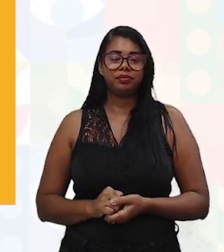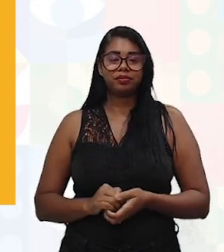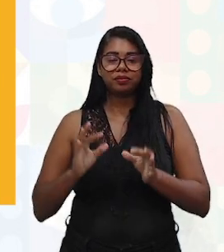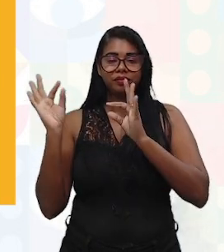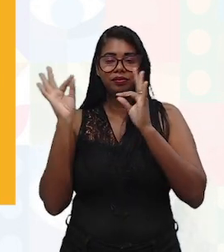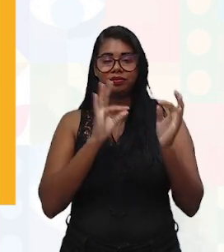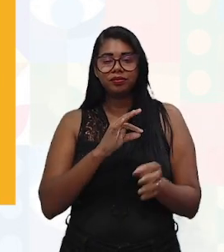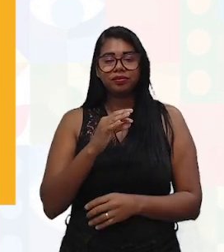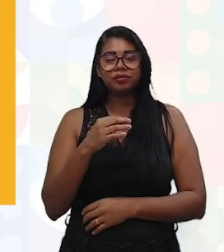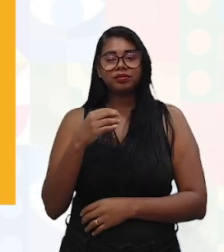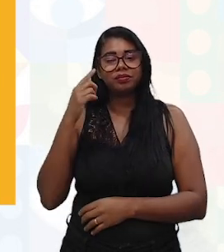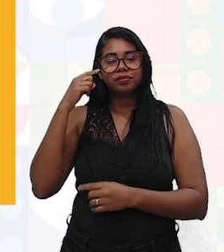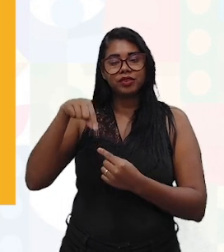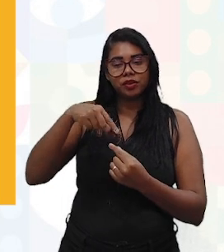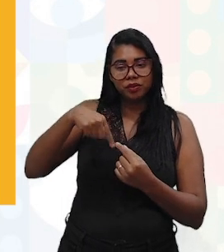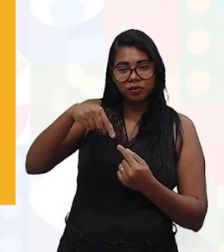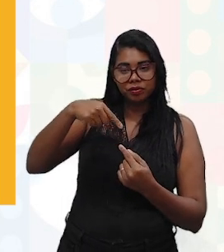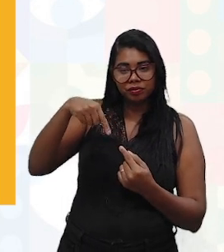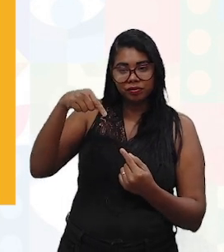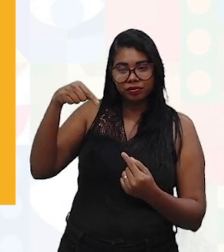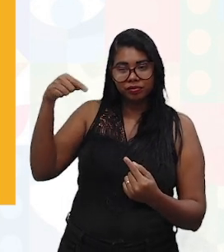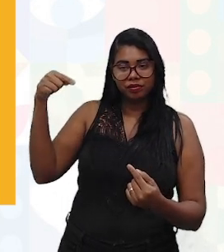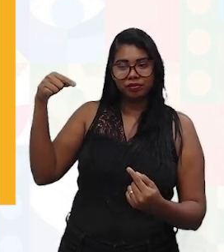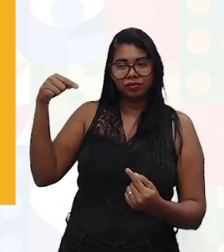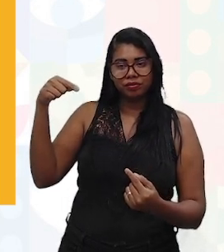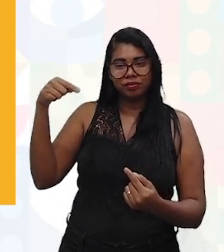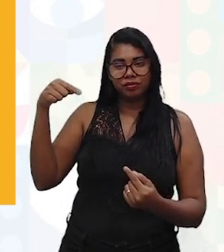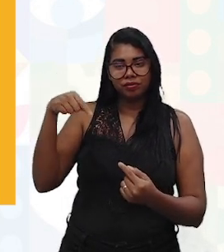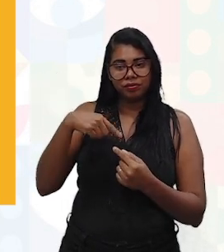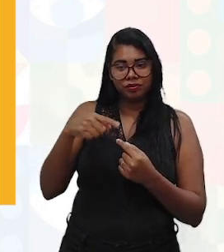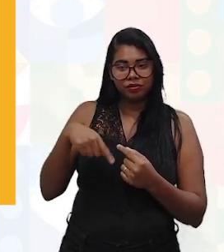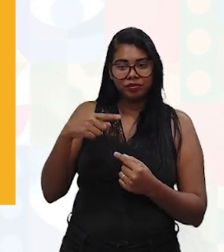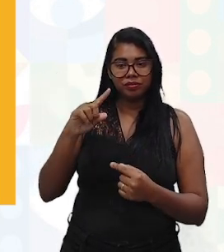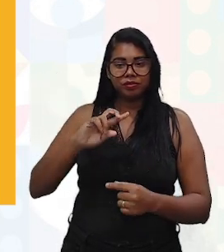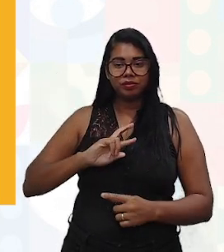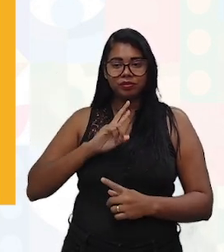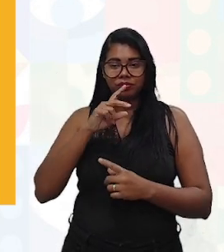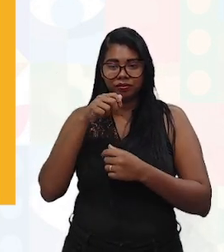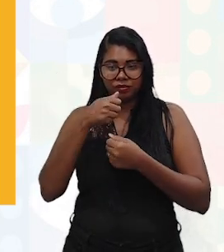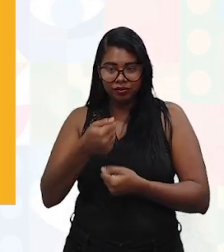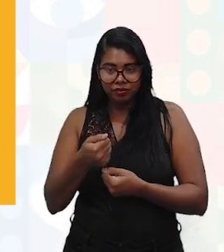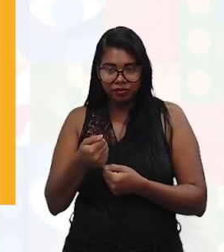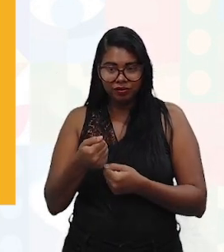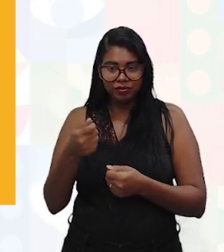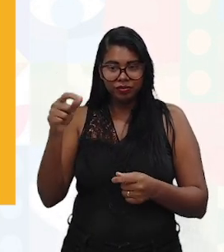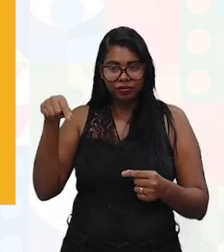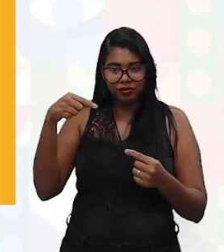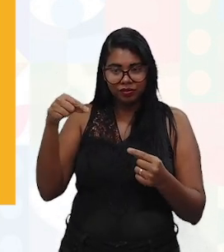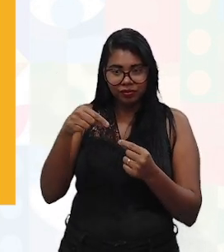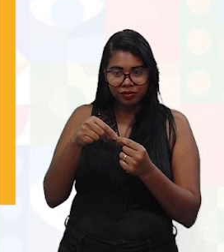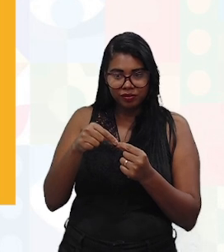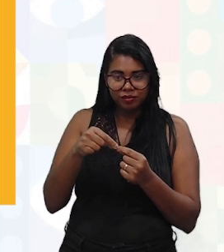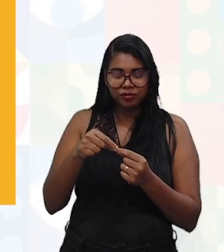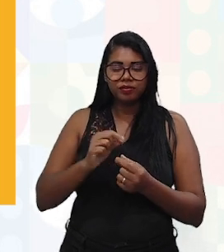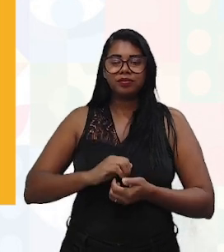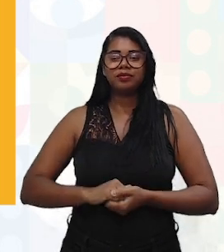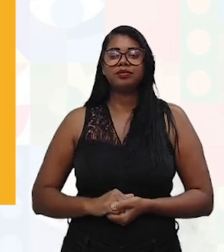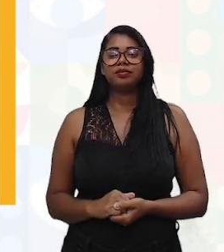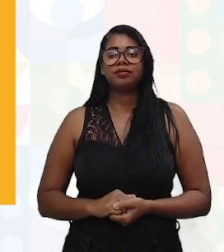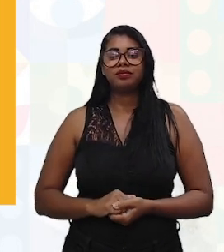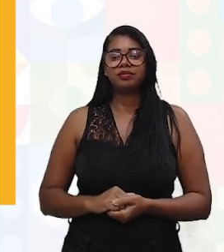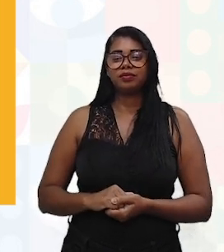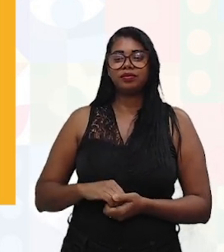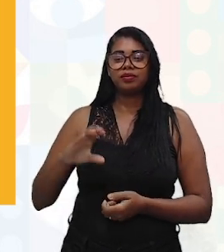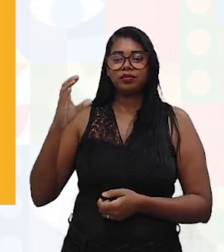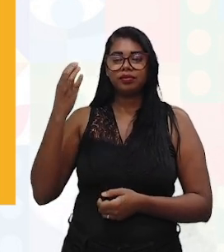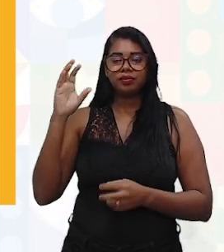exemplo, pensa numa mola. Se eu coloco uma força numa mola, quando eu solto, ela vai voltar. E aí, as ciências